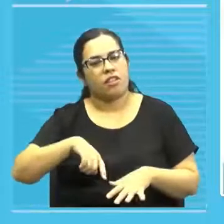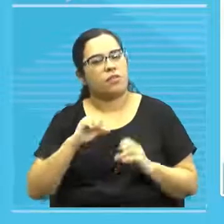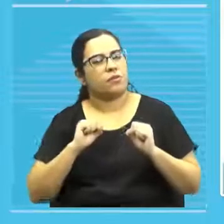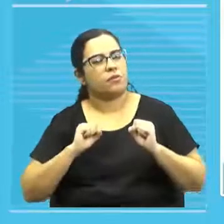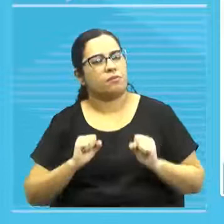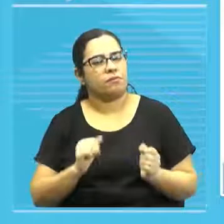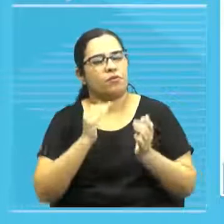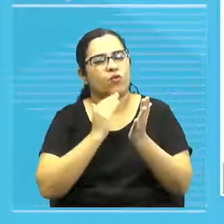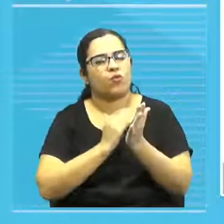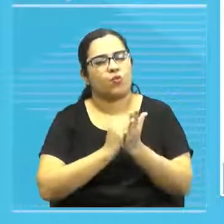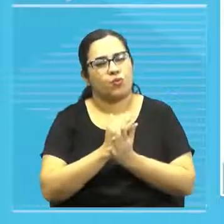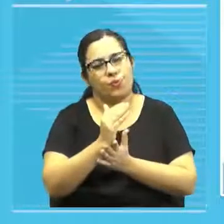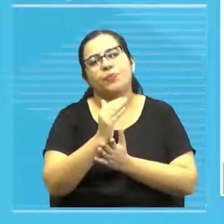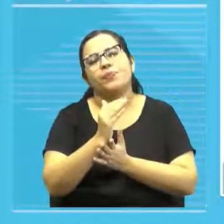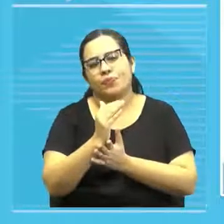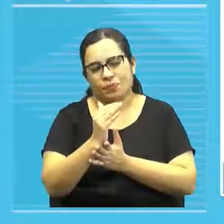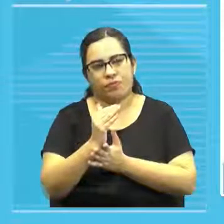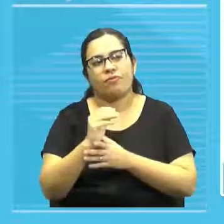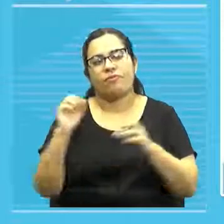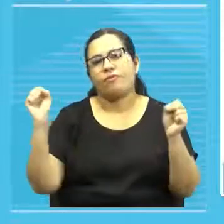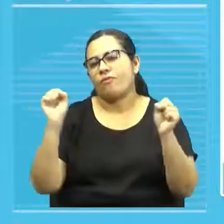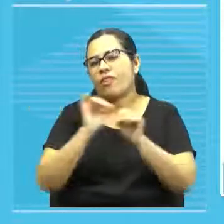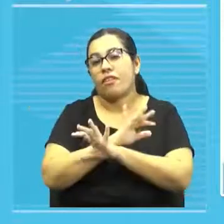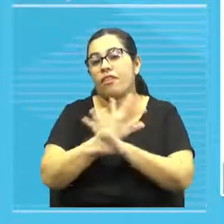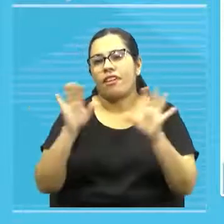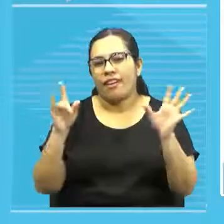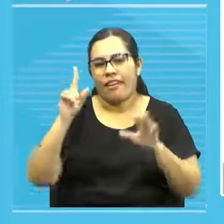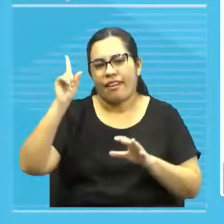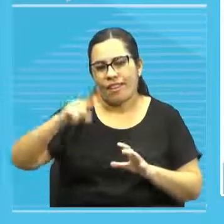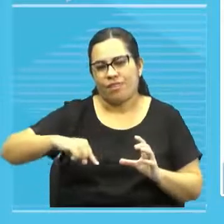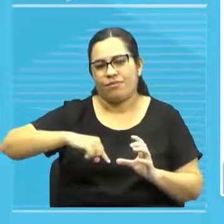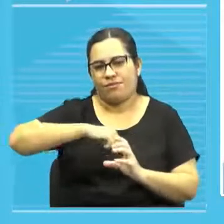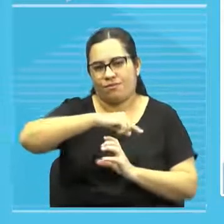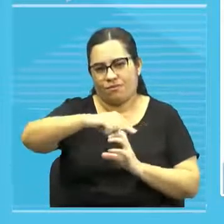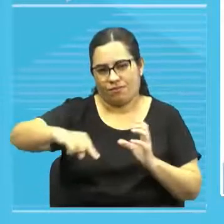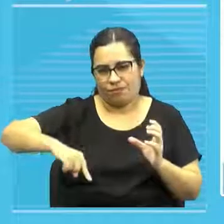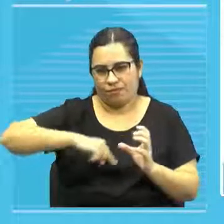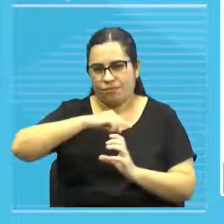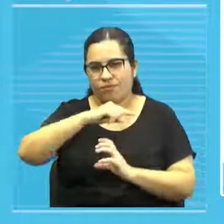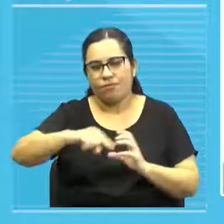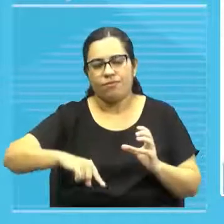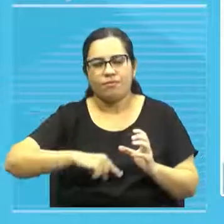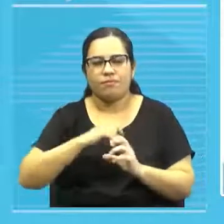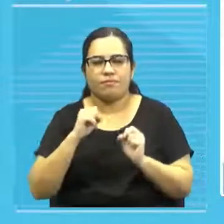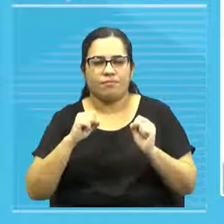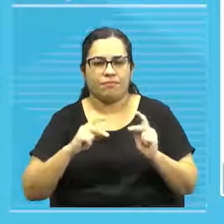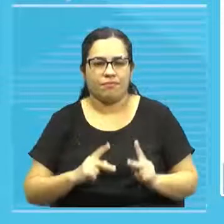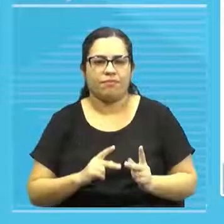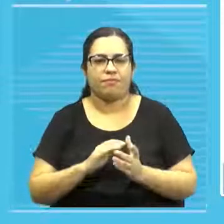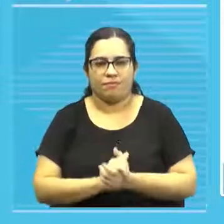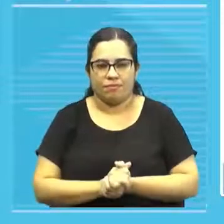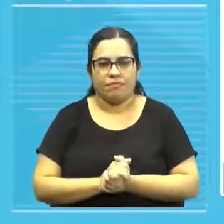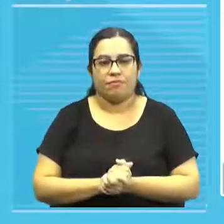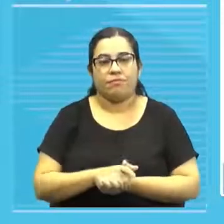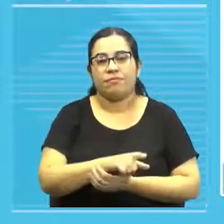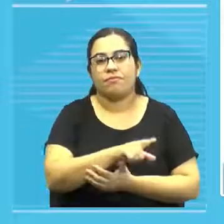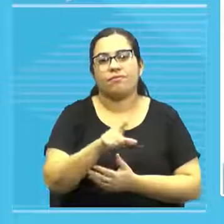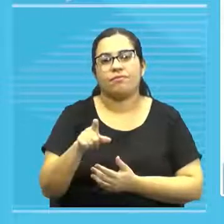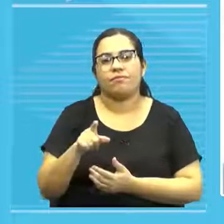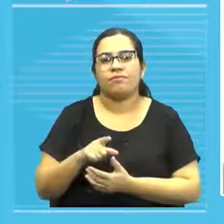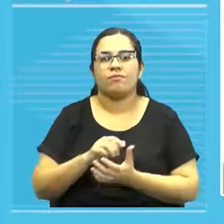pode inicialmente entender por globalização a Vejam